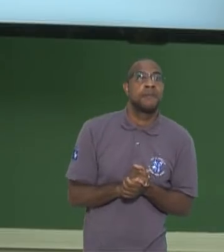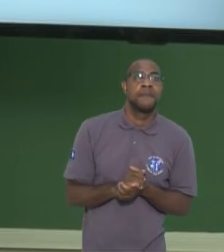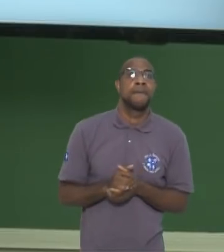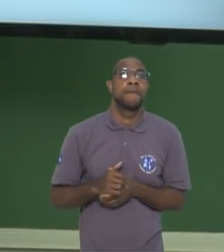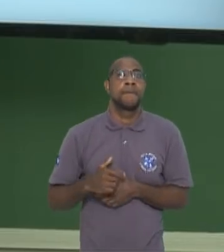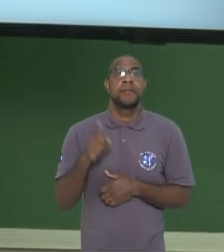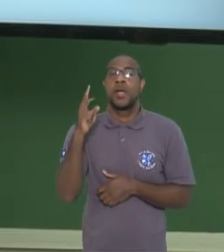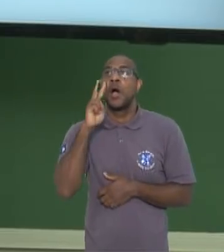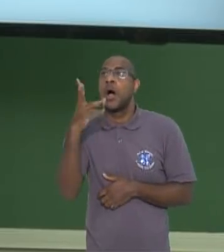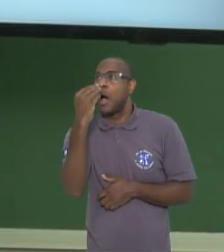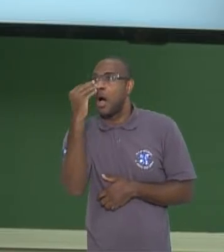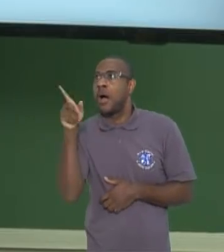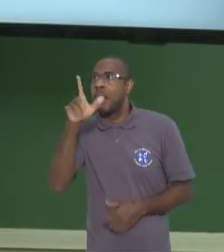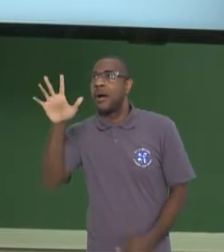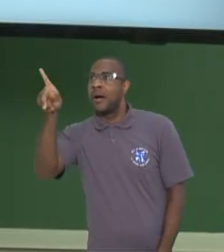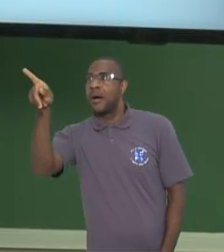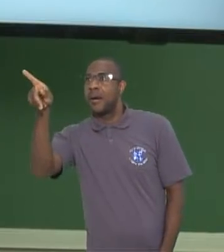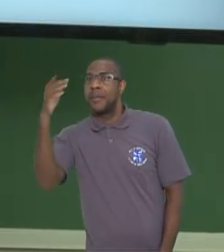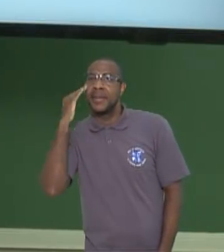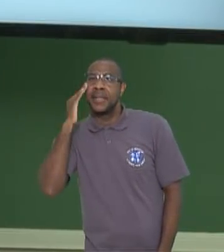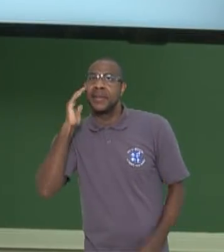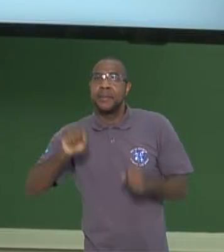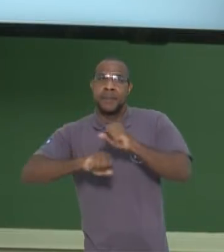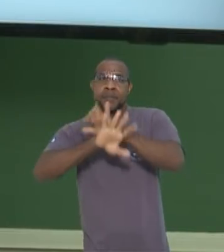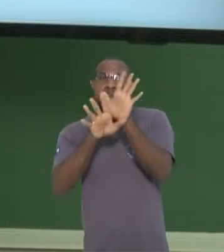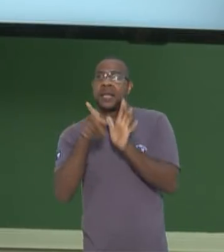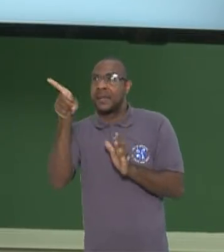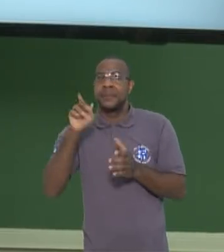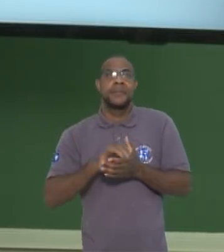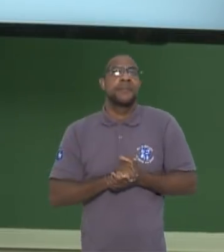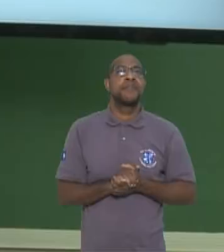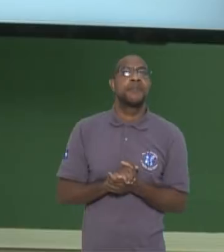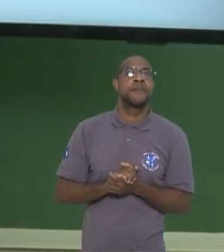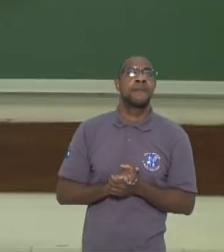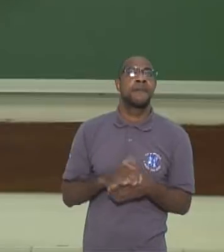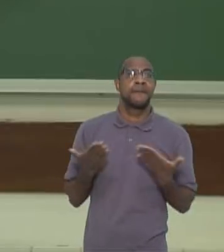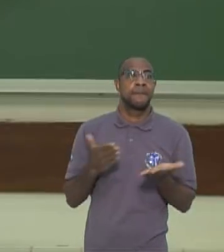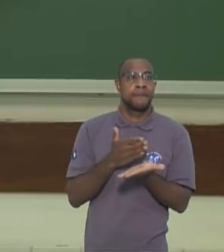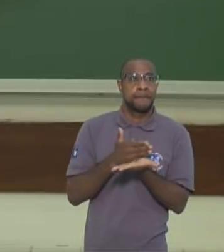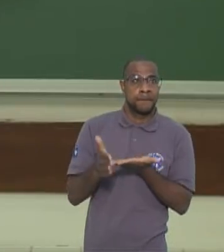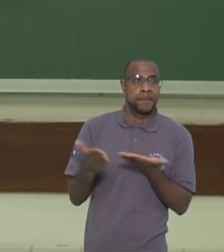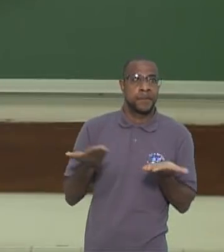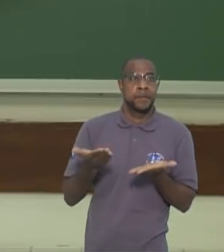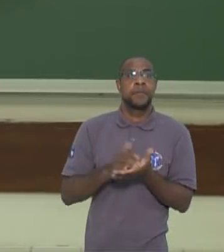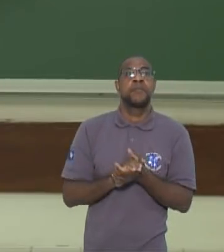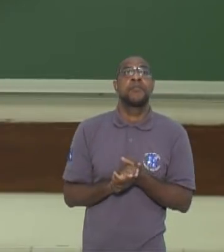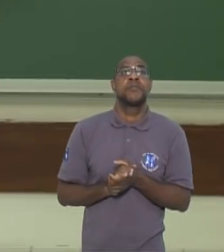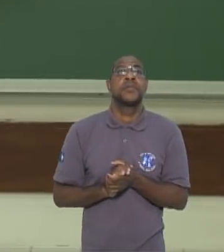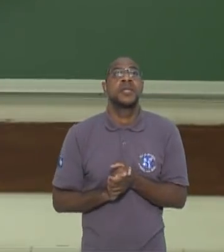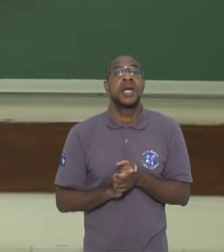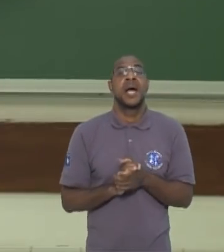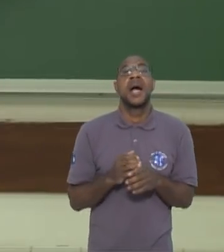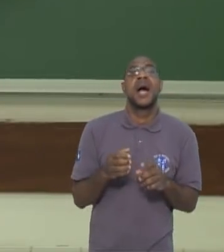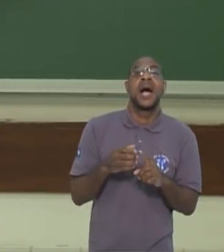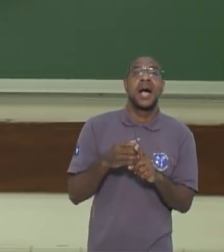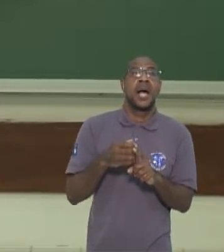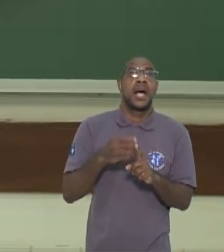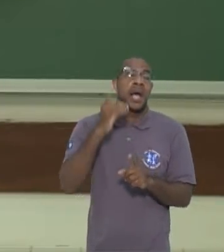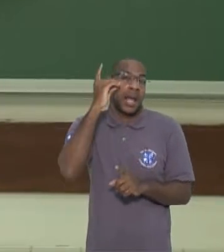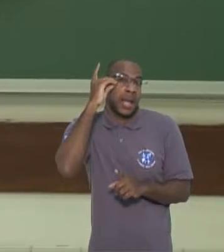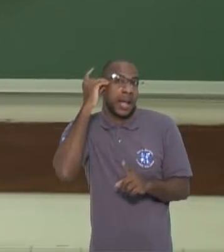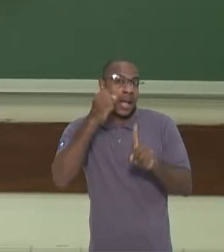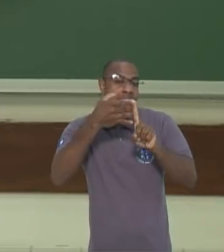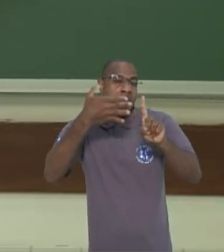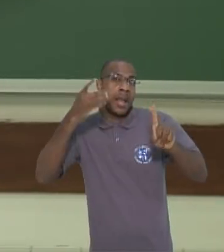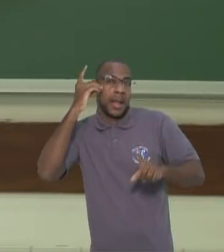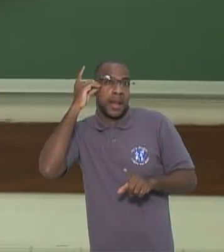inclusive uma figura para vocês acompanharem aí com mais cuidado depois, tá? Vamos começar pela primeira síndrome, a síndrome de Down. Ela é a mais comum,